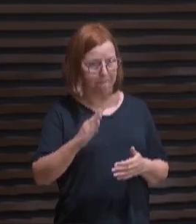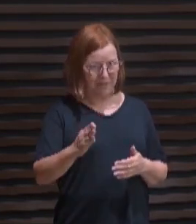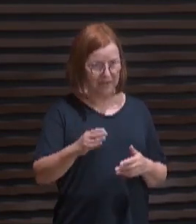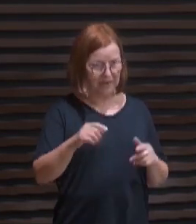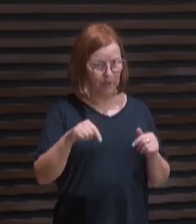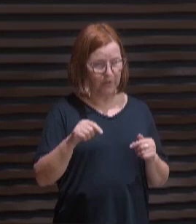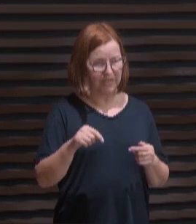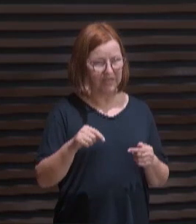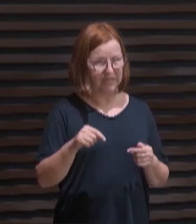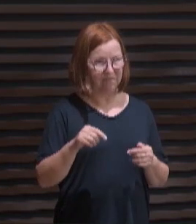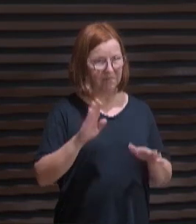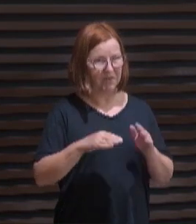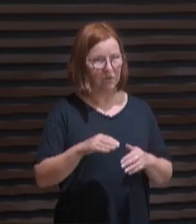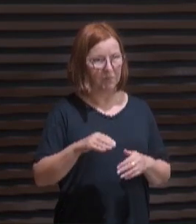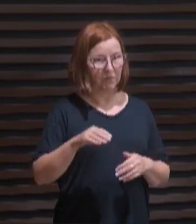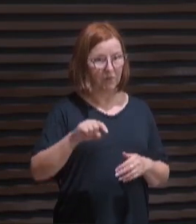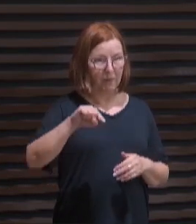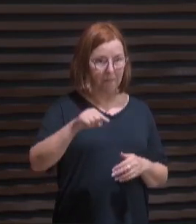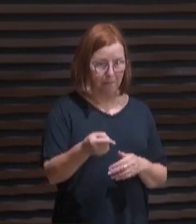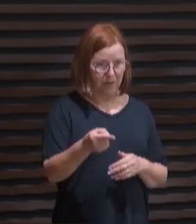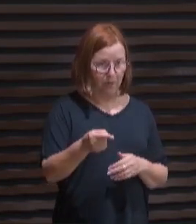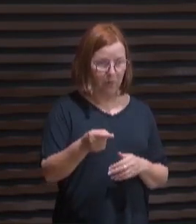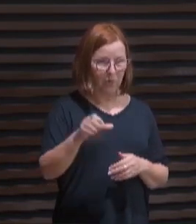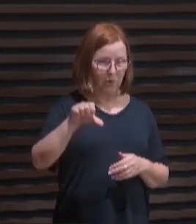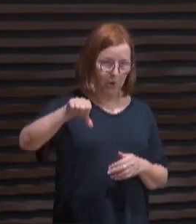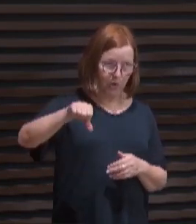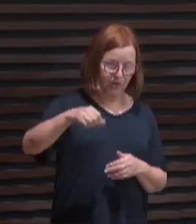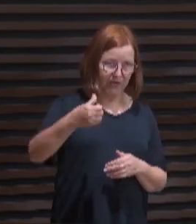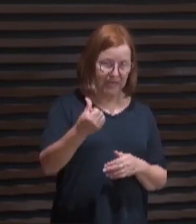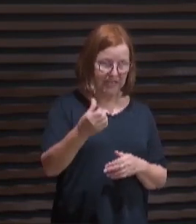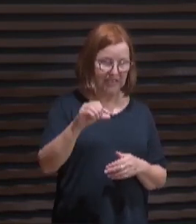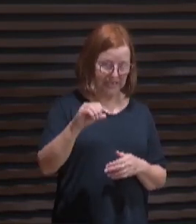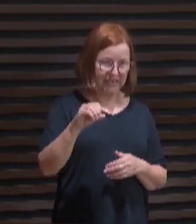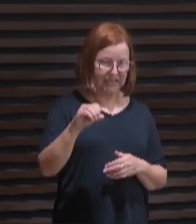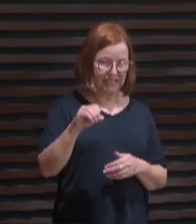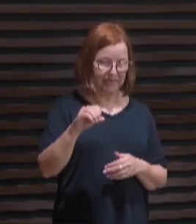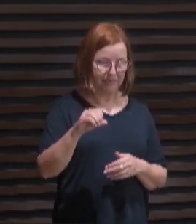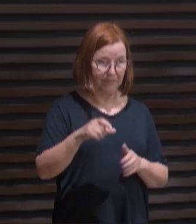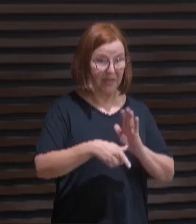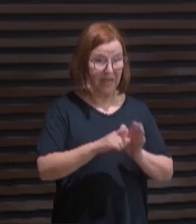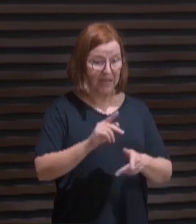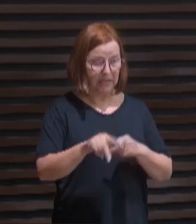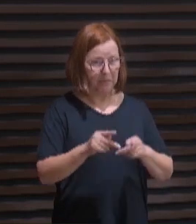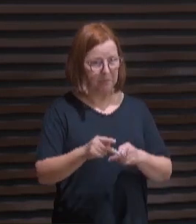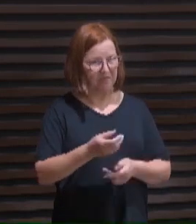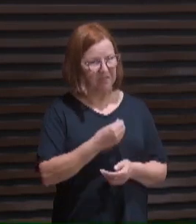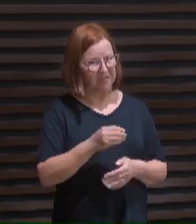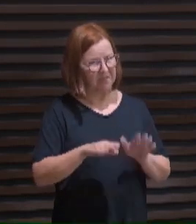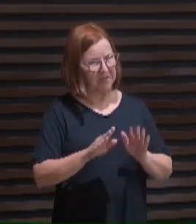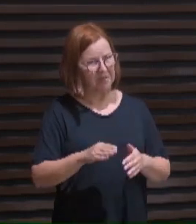Nesse tempo as pessoas viviam pouco, a média de vida era 37 anos.